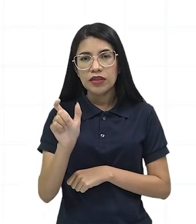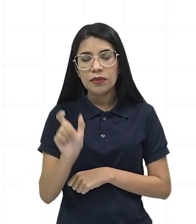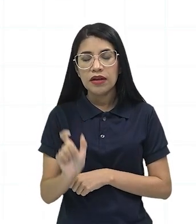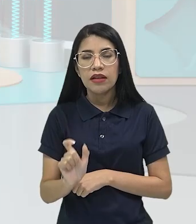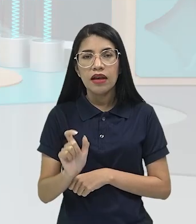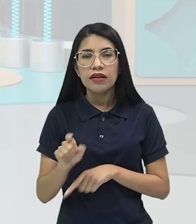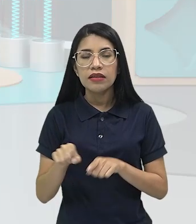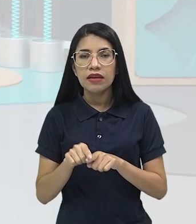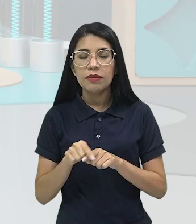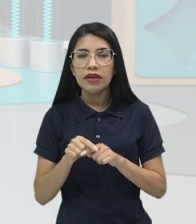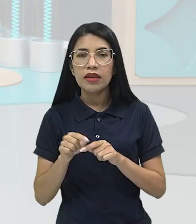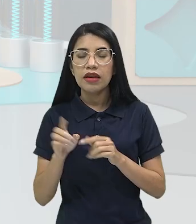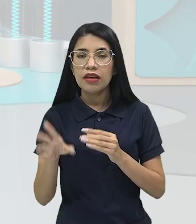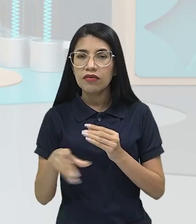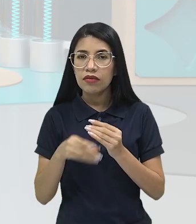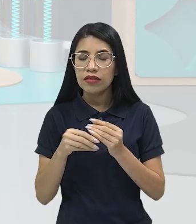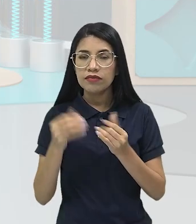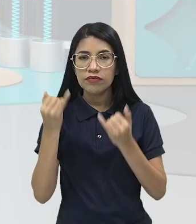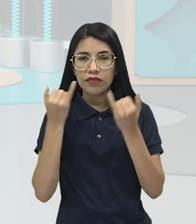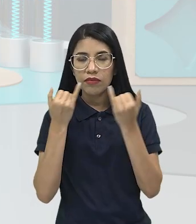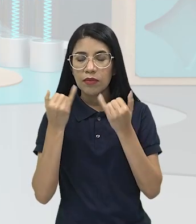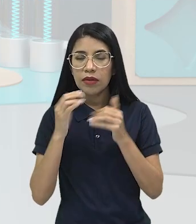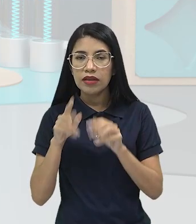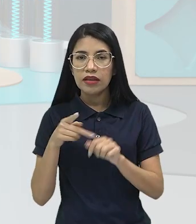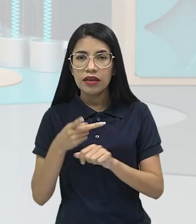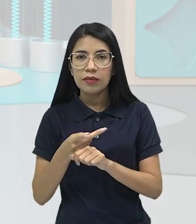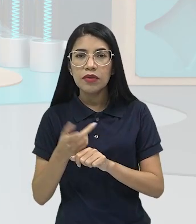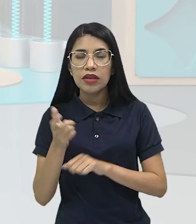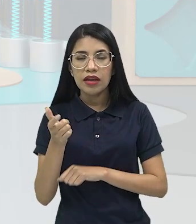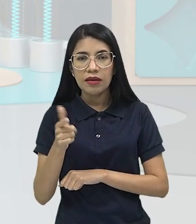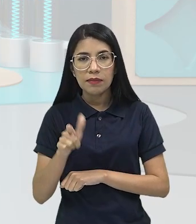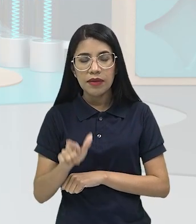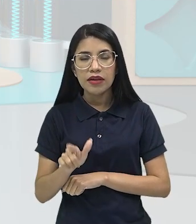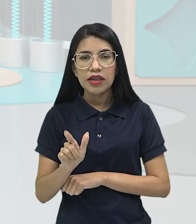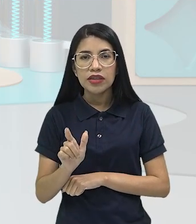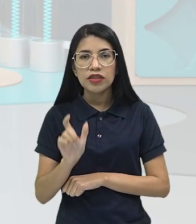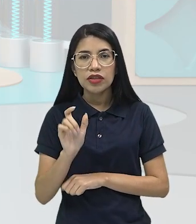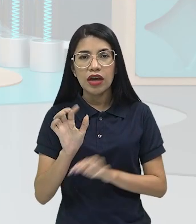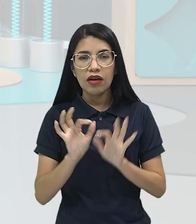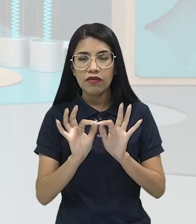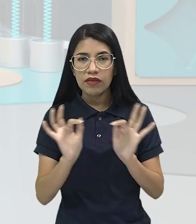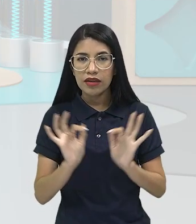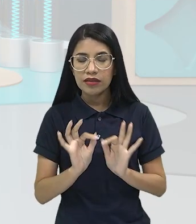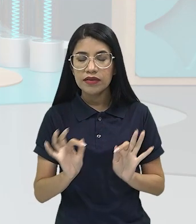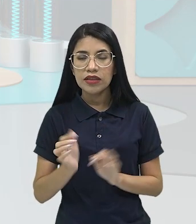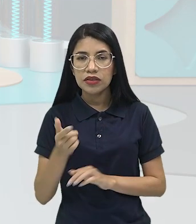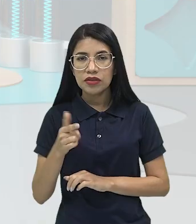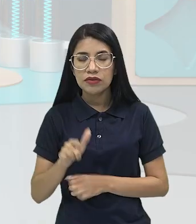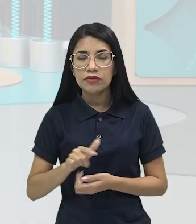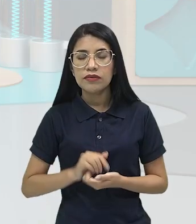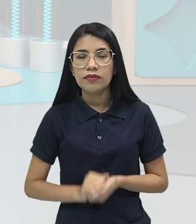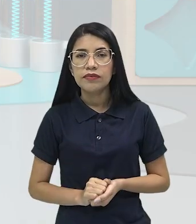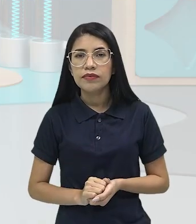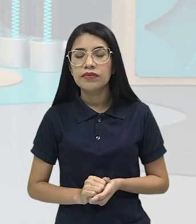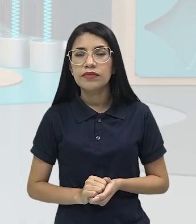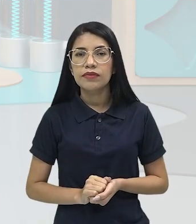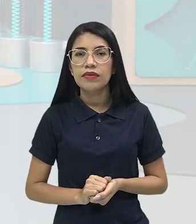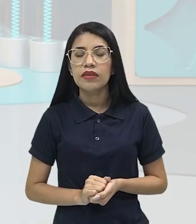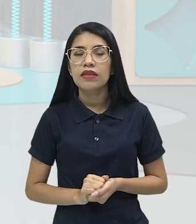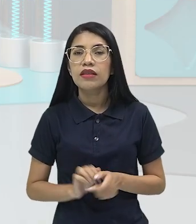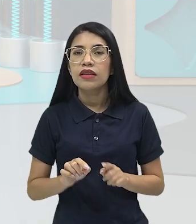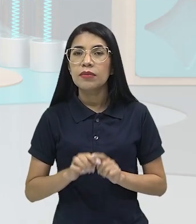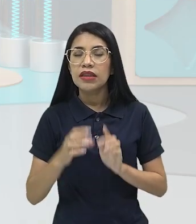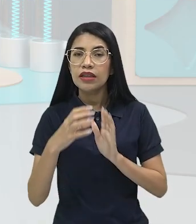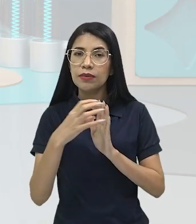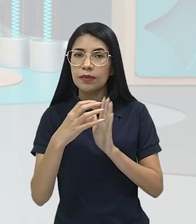acrescenta uma informação para na sequência repetir ter esse refrão e várias vezes nas